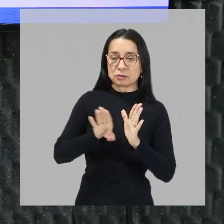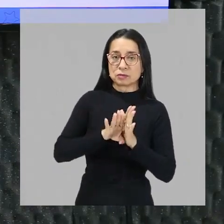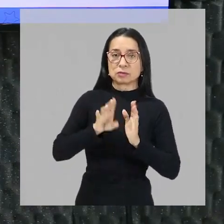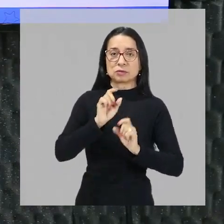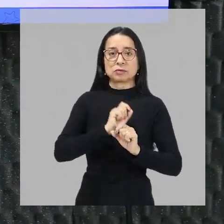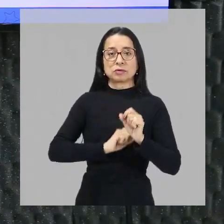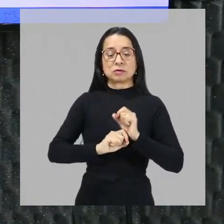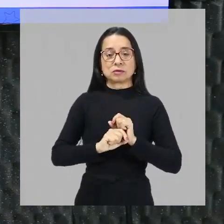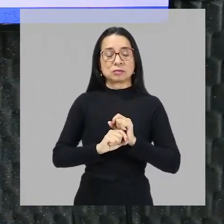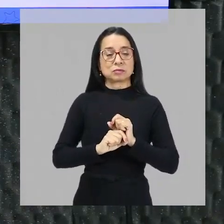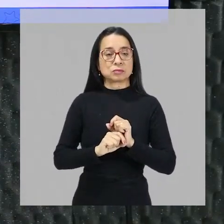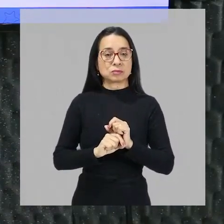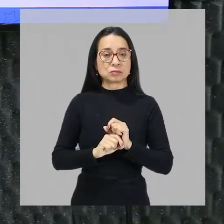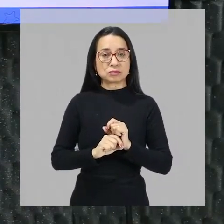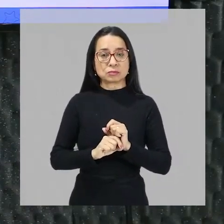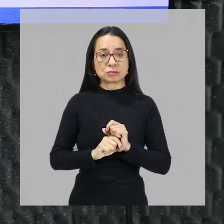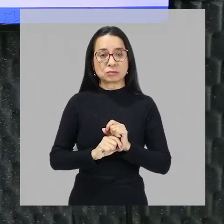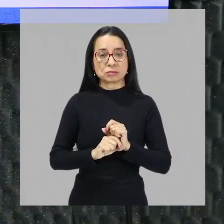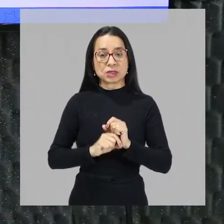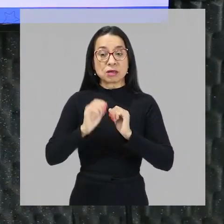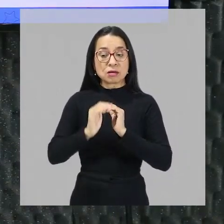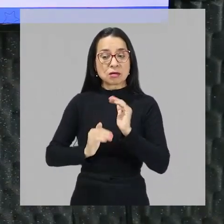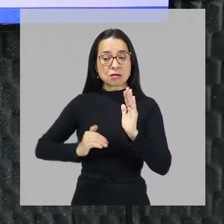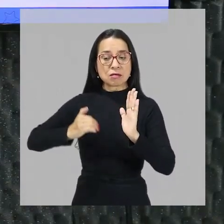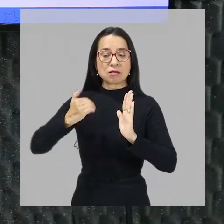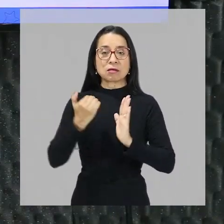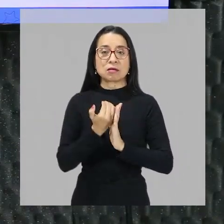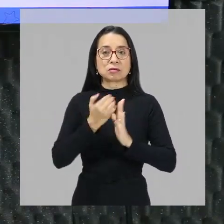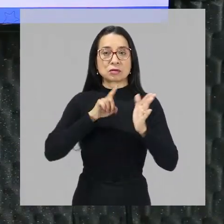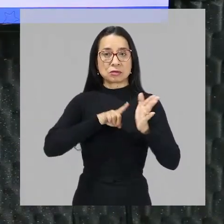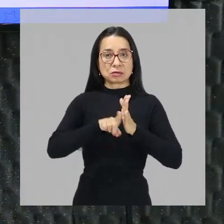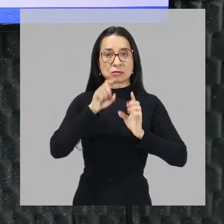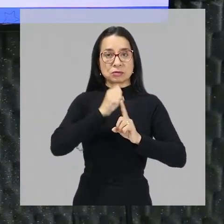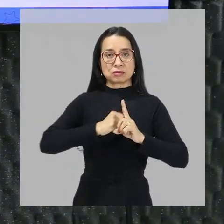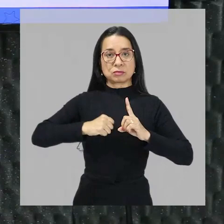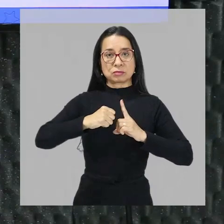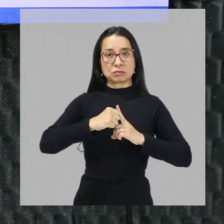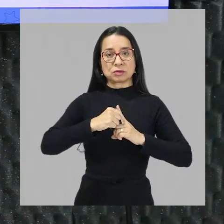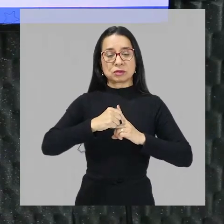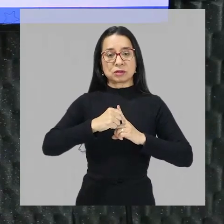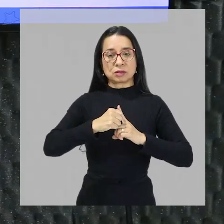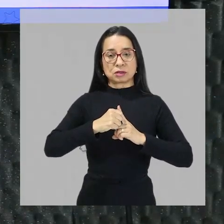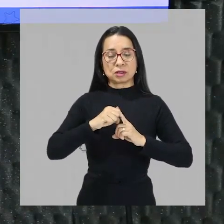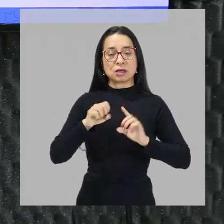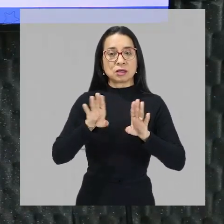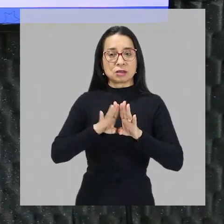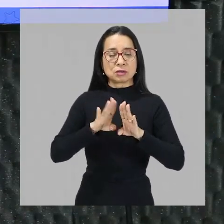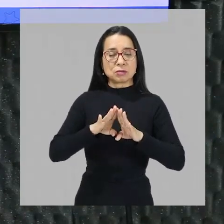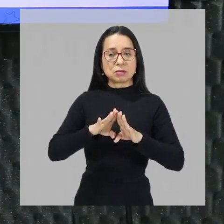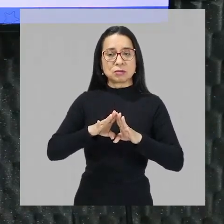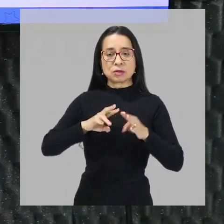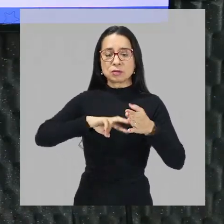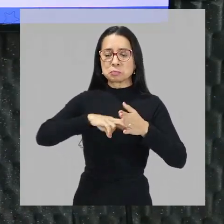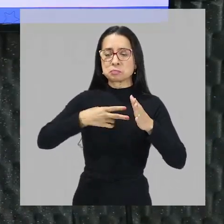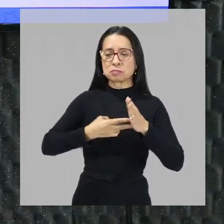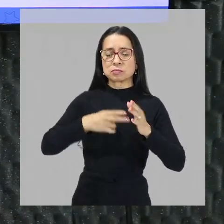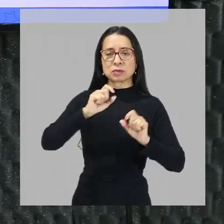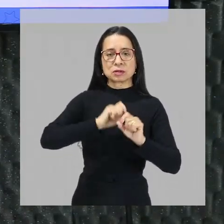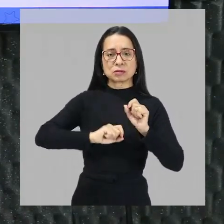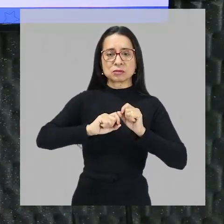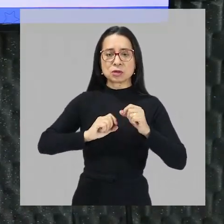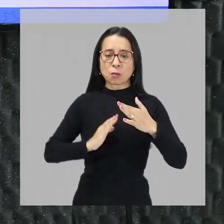chegar e levar ao avanço das questões sociais, ou mesmo no sentido de quê? De controlar a